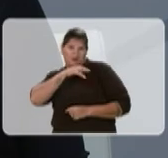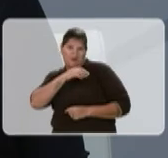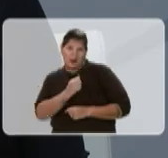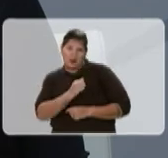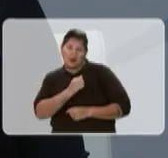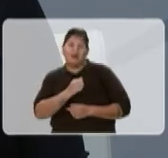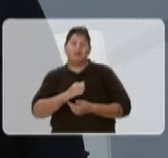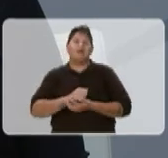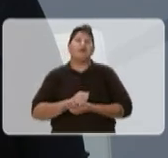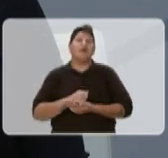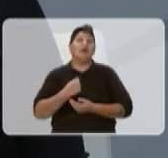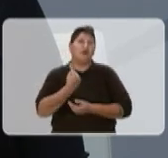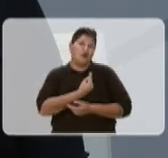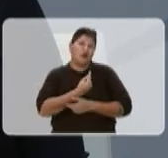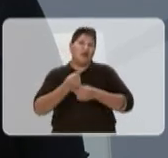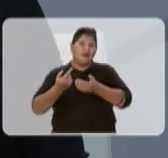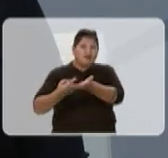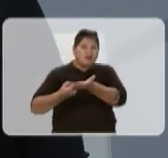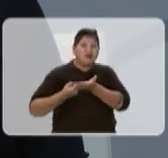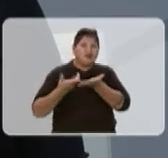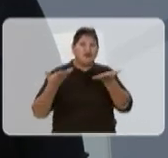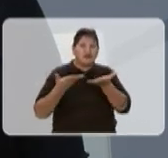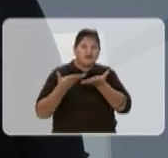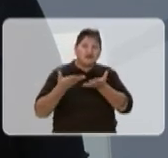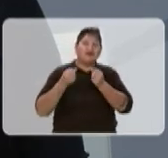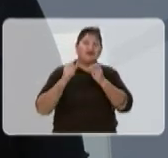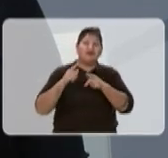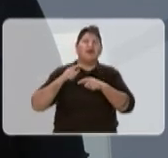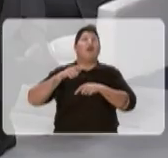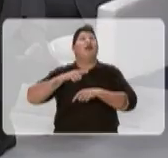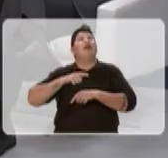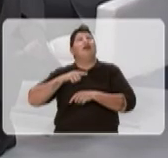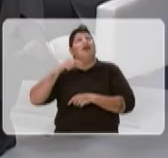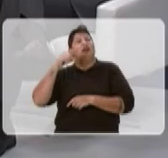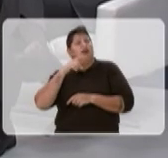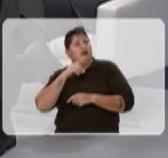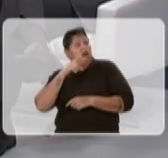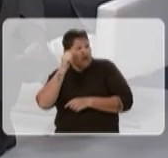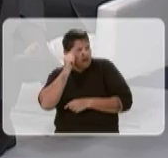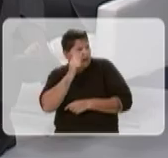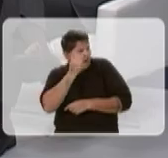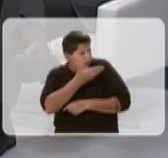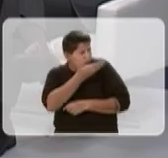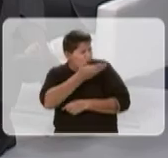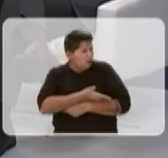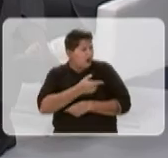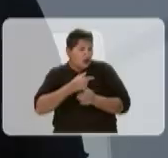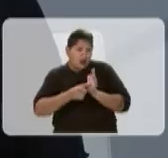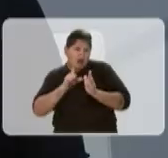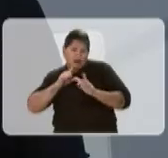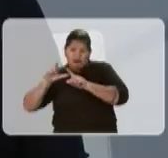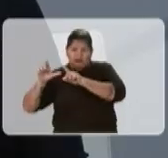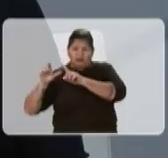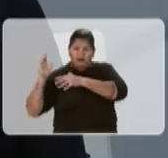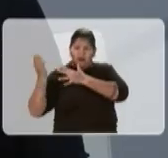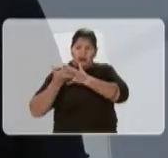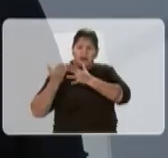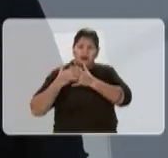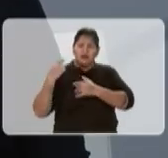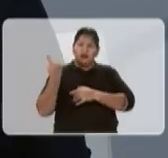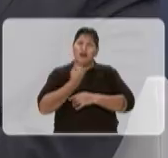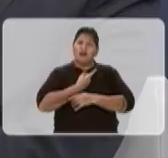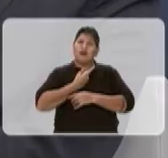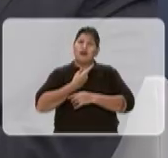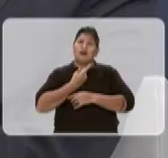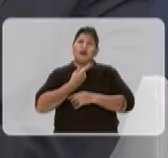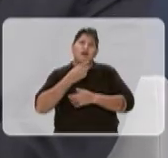doutora Maria Aparecida Gugel, a nossa convidada de hoje. Doutora, antes do intervalo nós ficamos devendo um assunto, que é